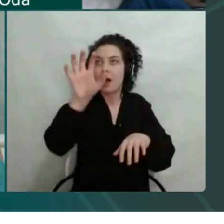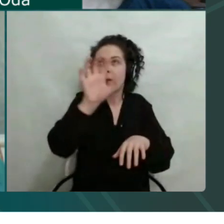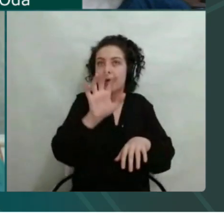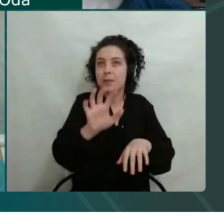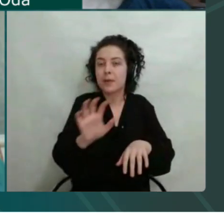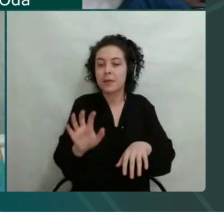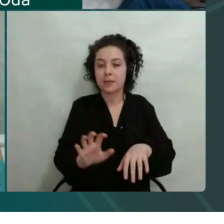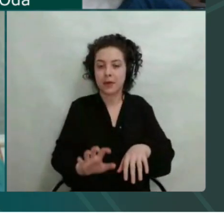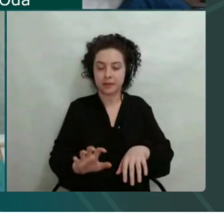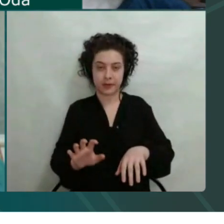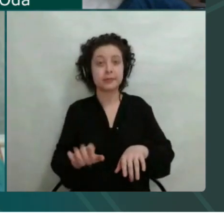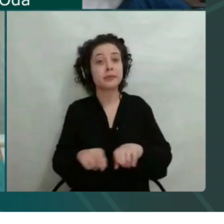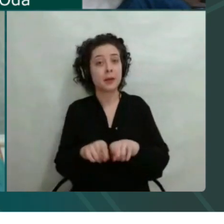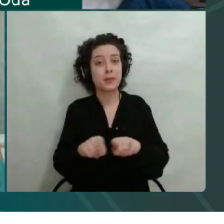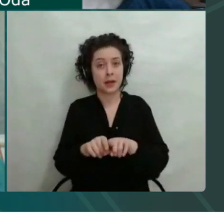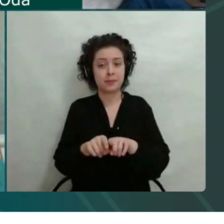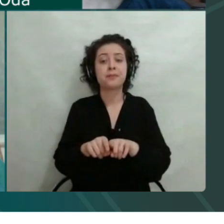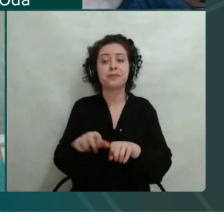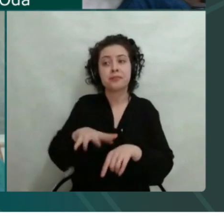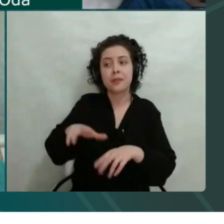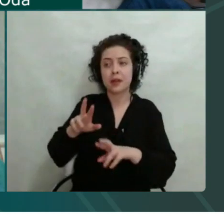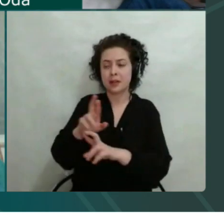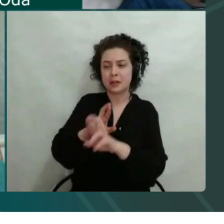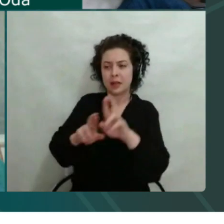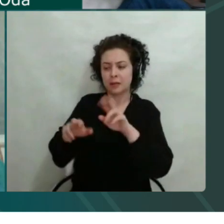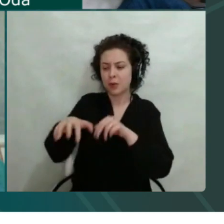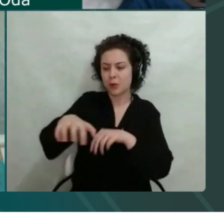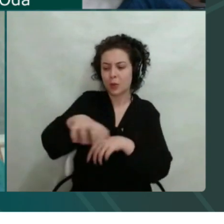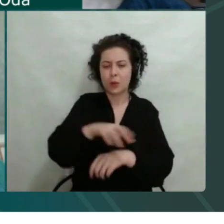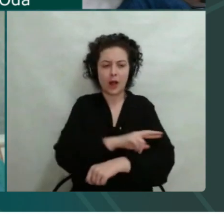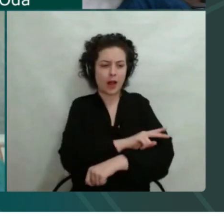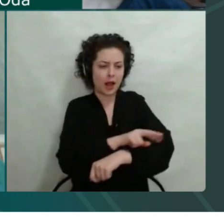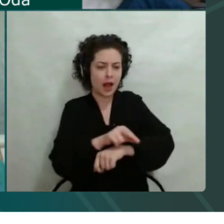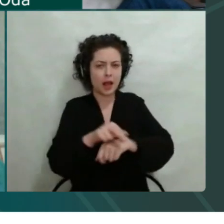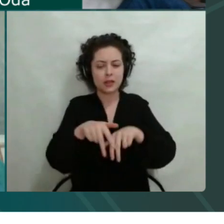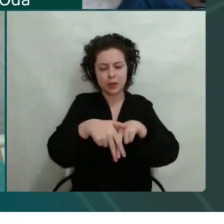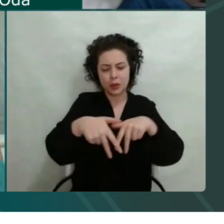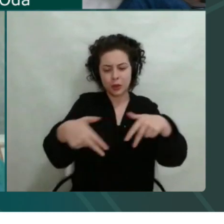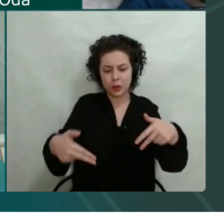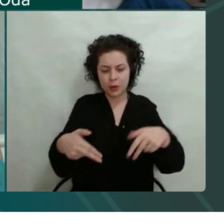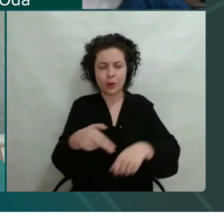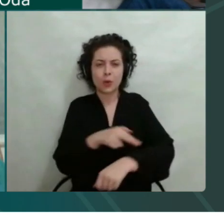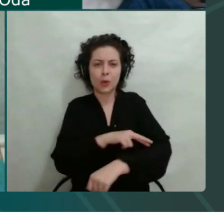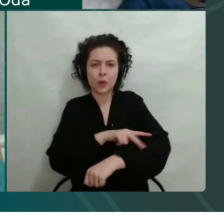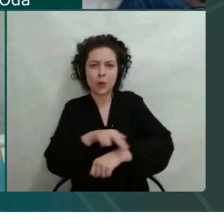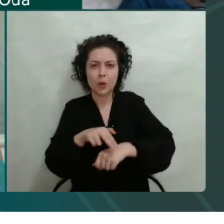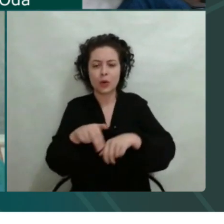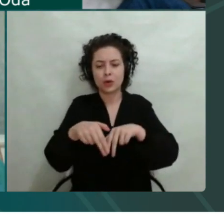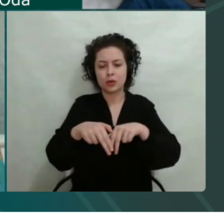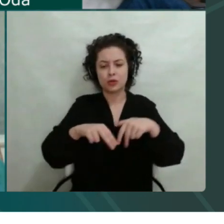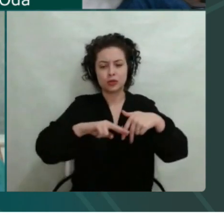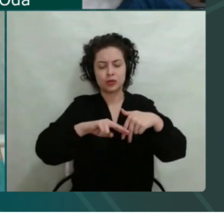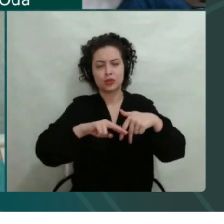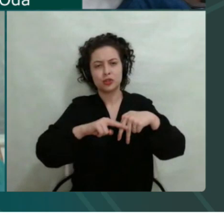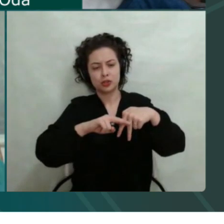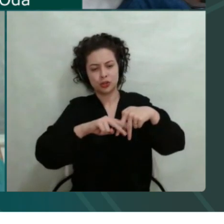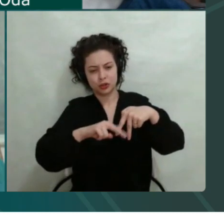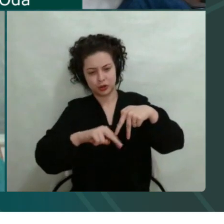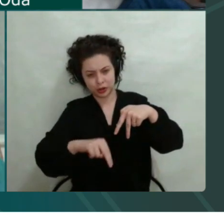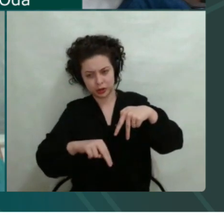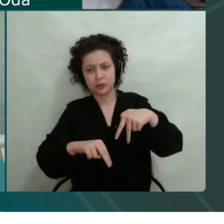de distritos sanitários, de raça, cor, de etnia, de gênero. Não basta